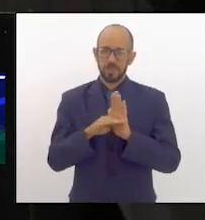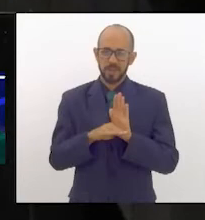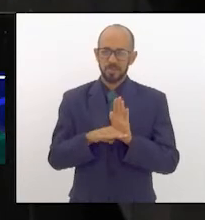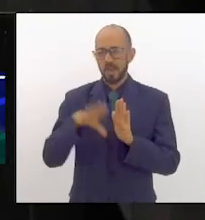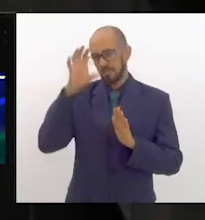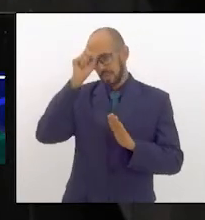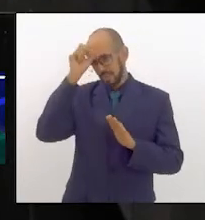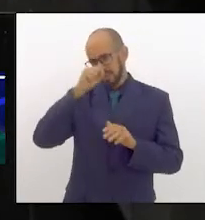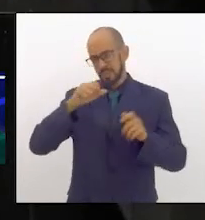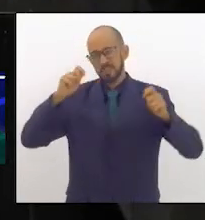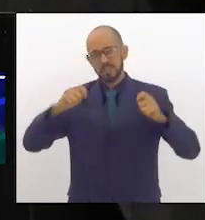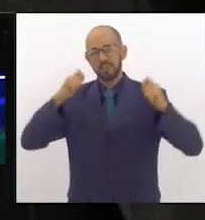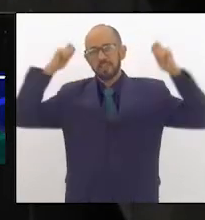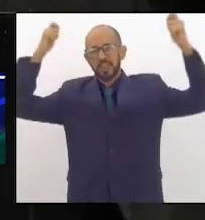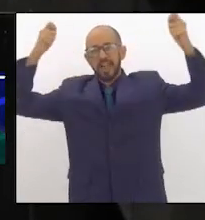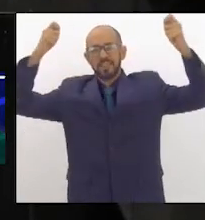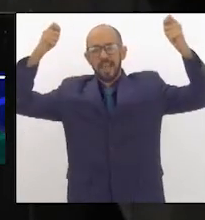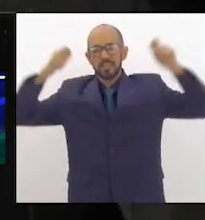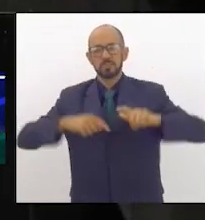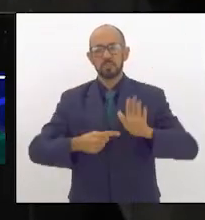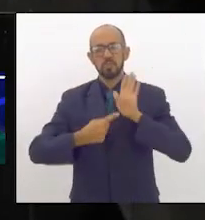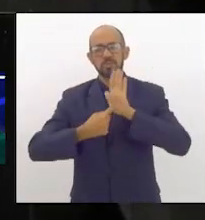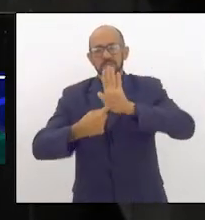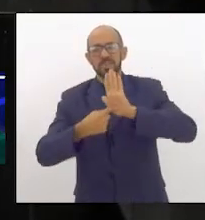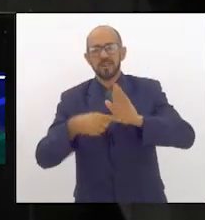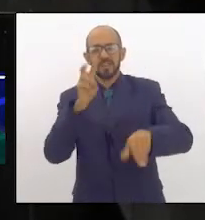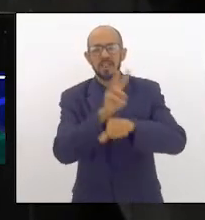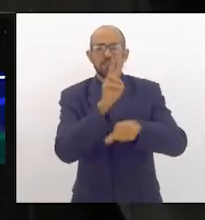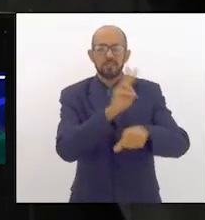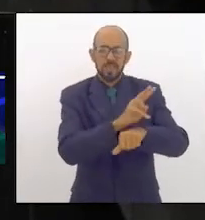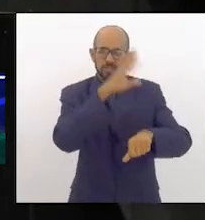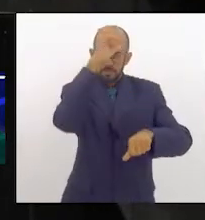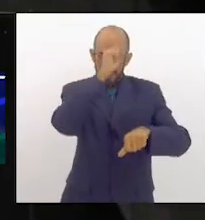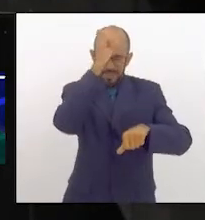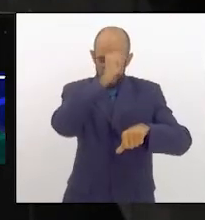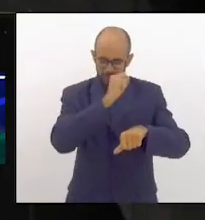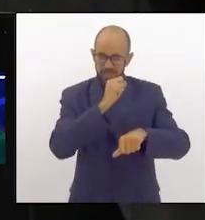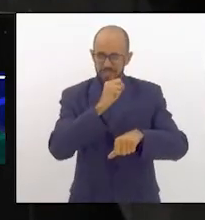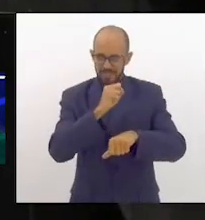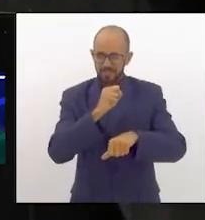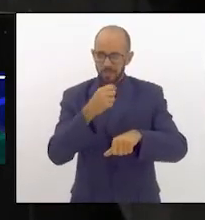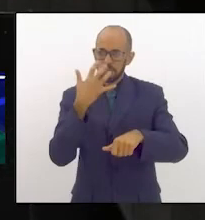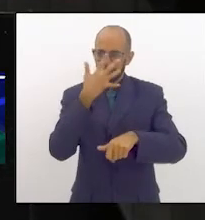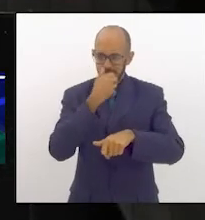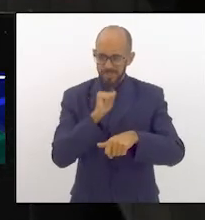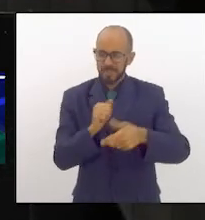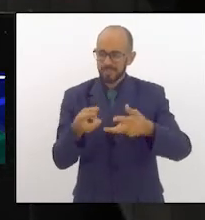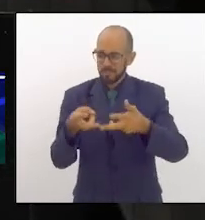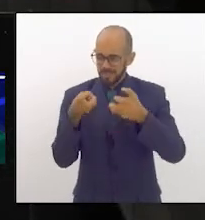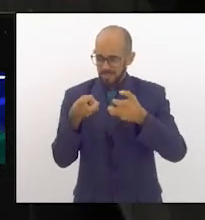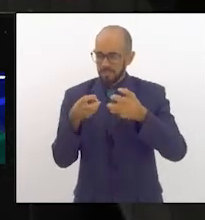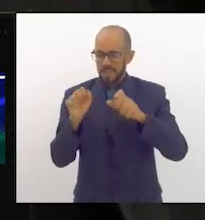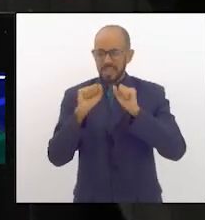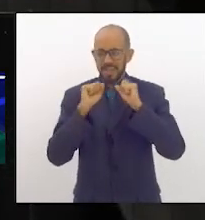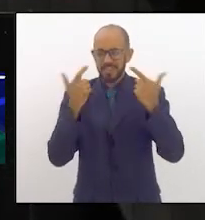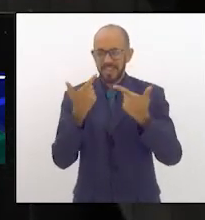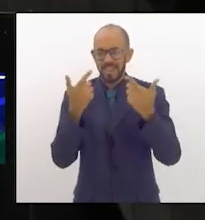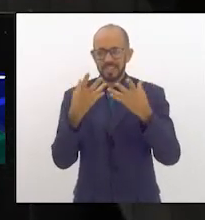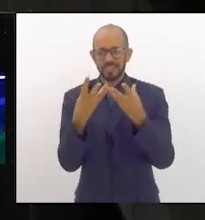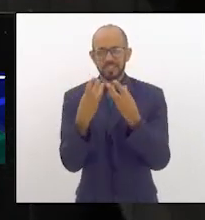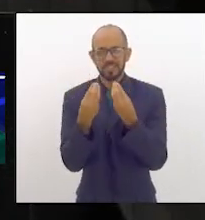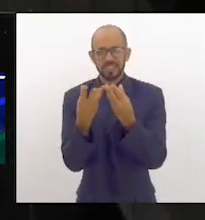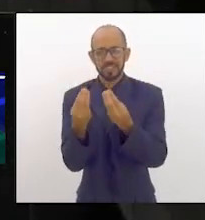todos eles e levantando cartazes em defesa da aprendizagem profissional e defendo no programa Jovem Aprendiz foi bonito de ver essa Assembleia Legislativa